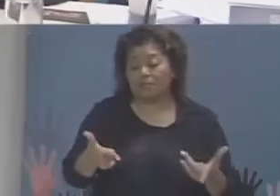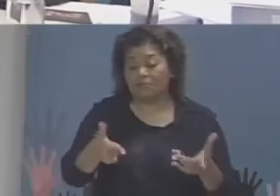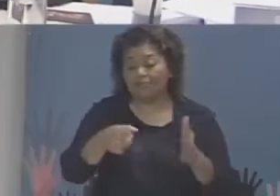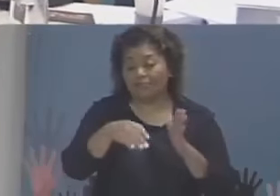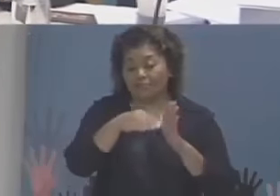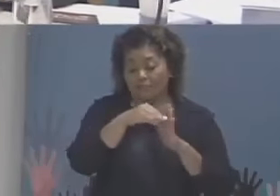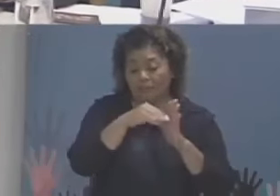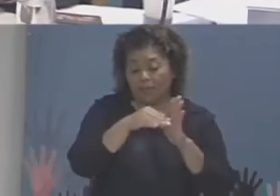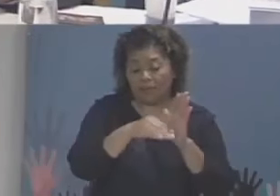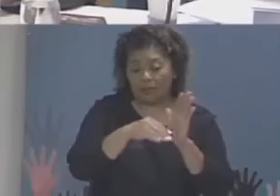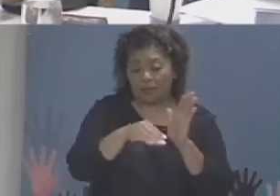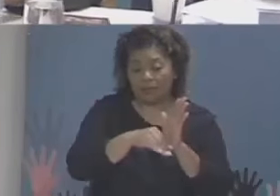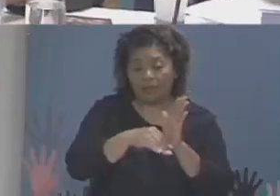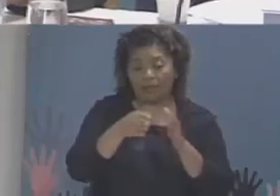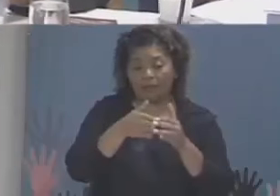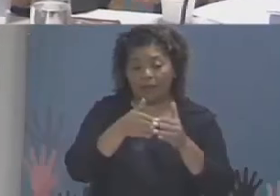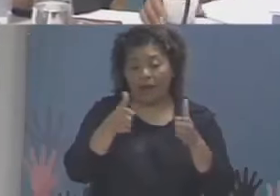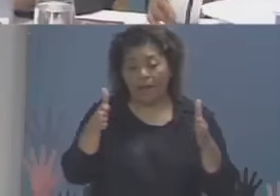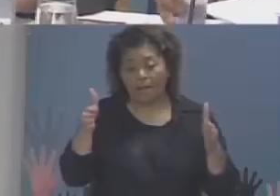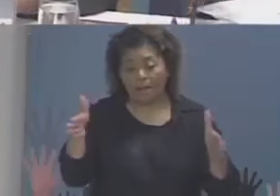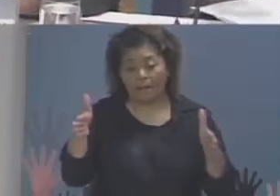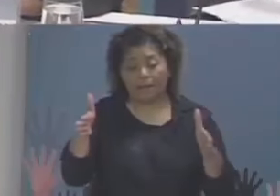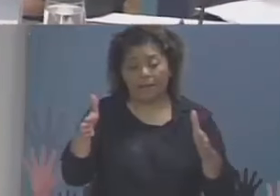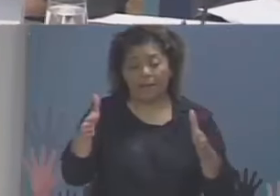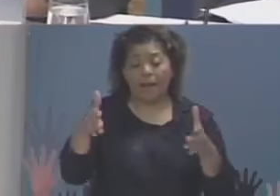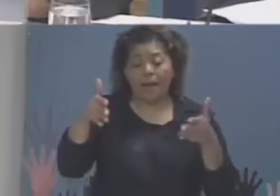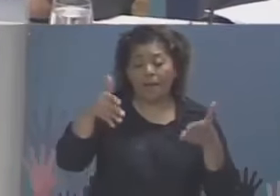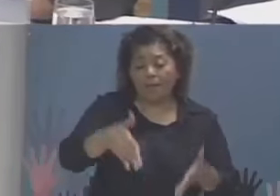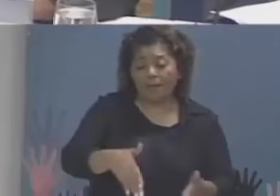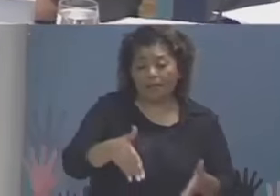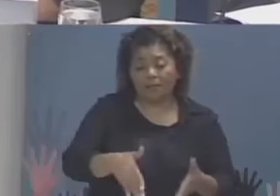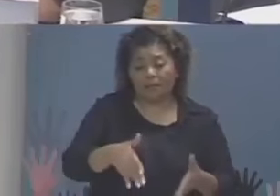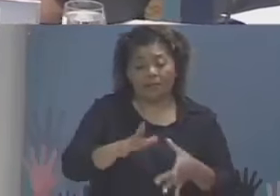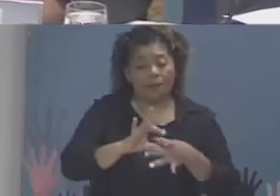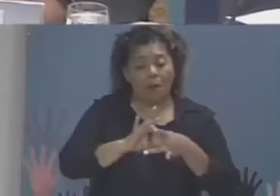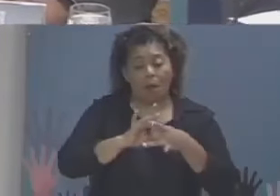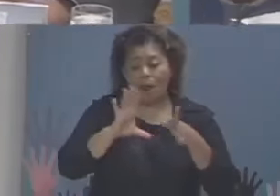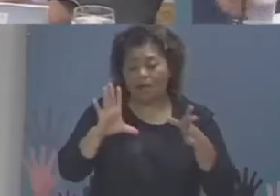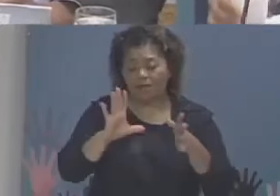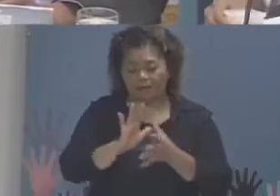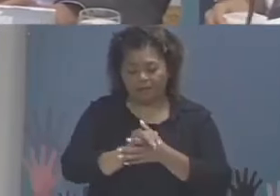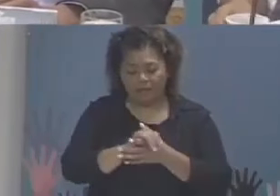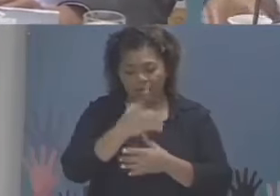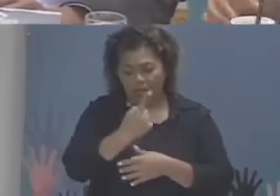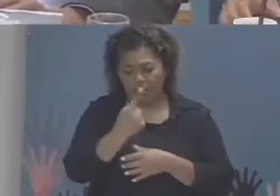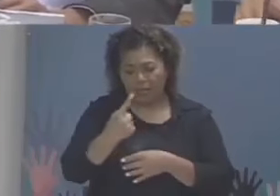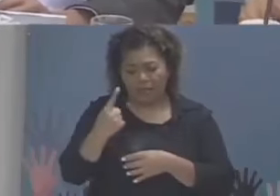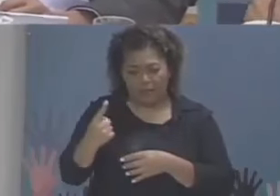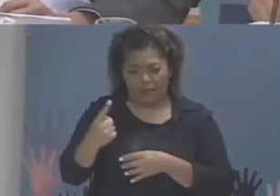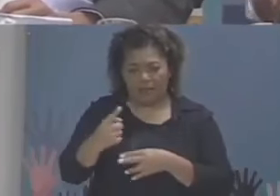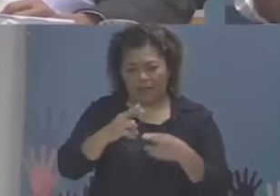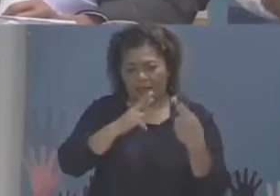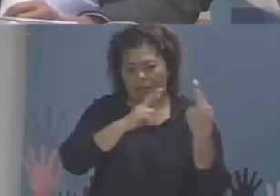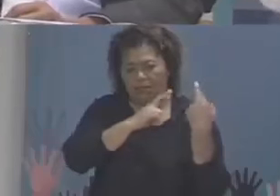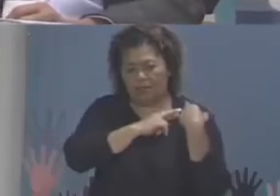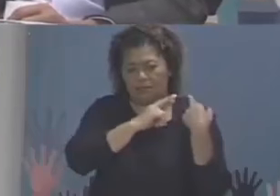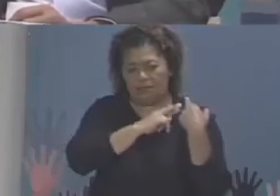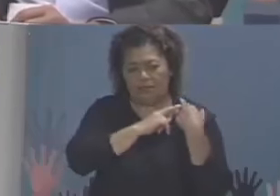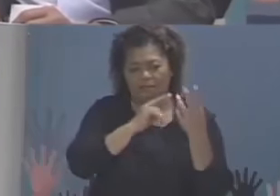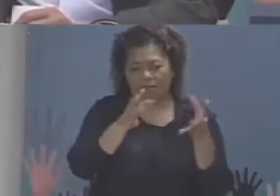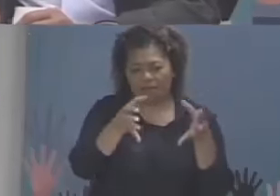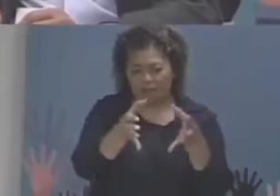ampliar a participação democrática. Cada representante de chapa responderá a 9